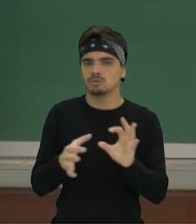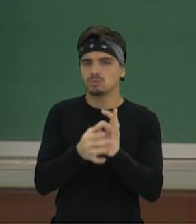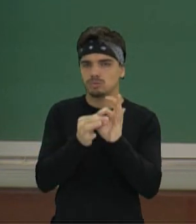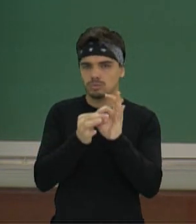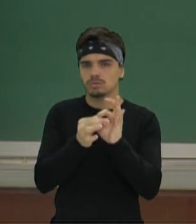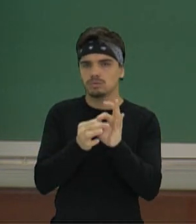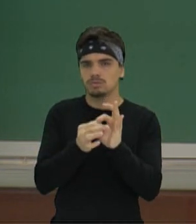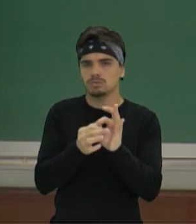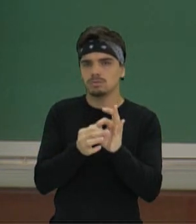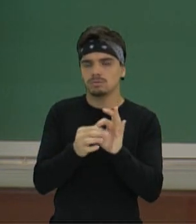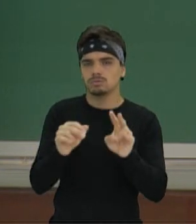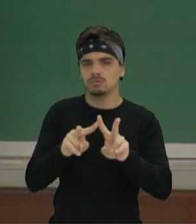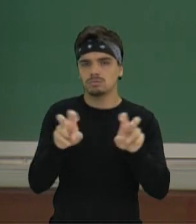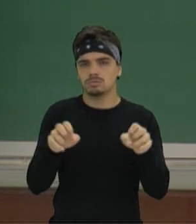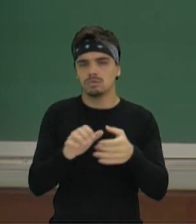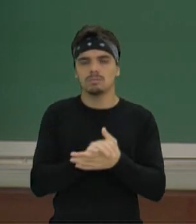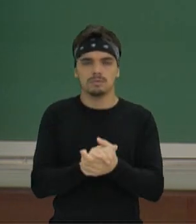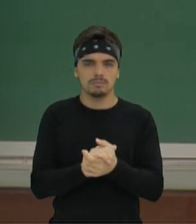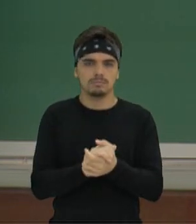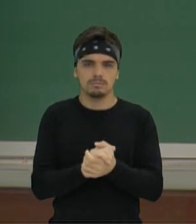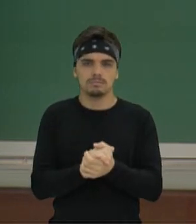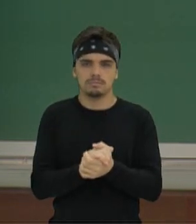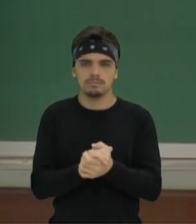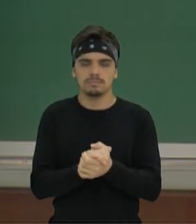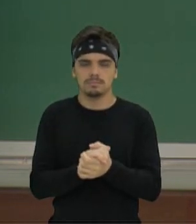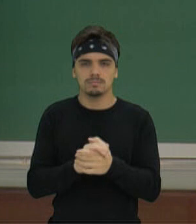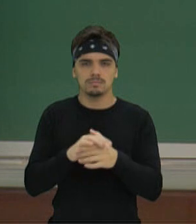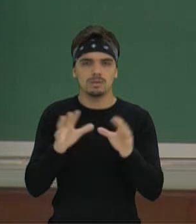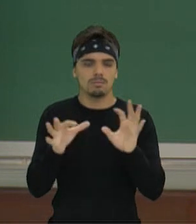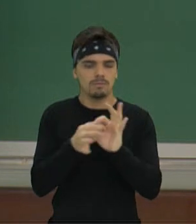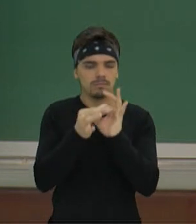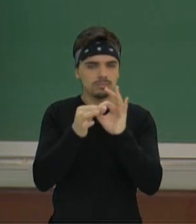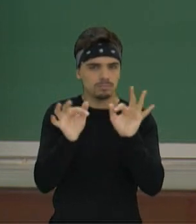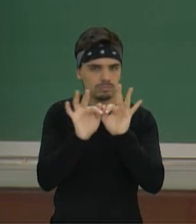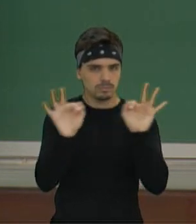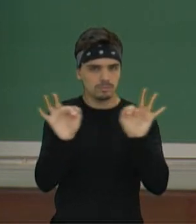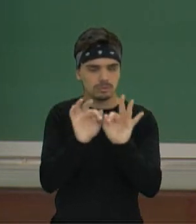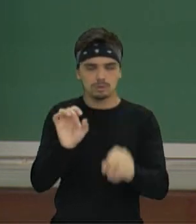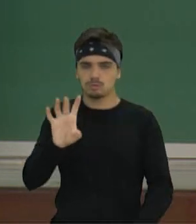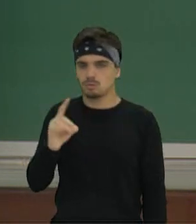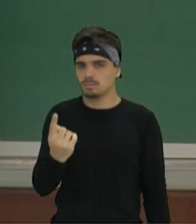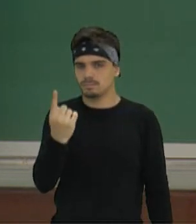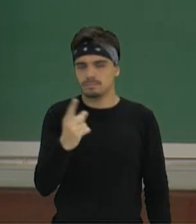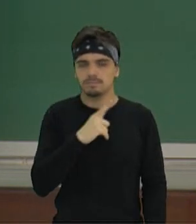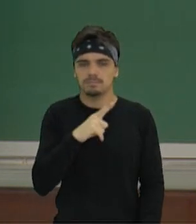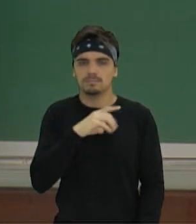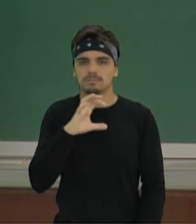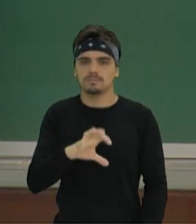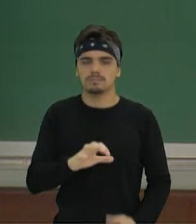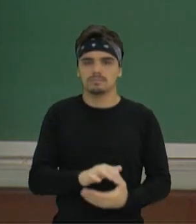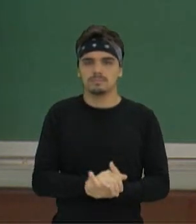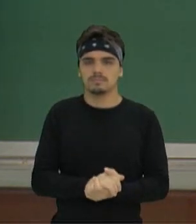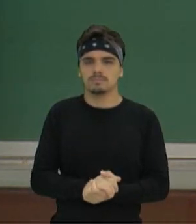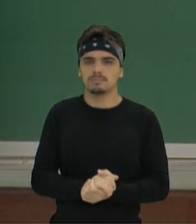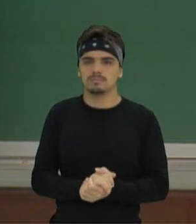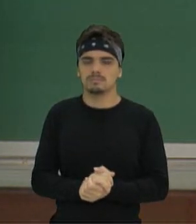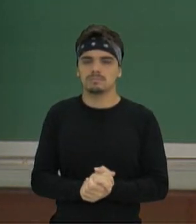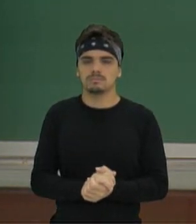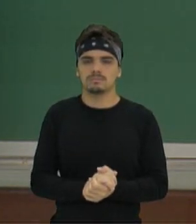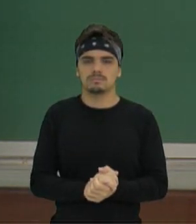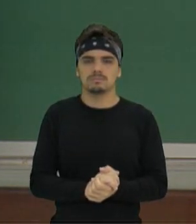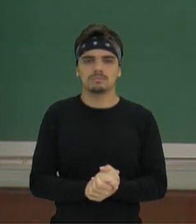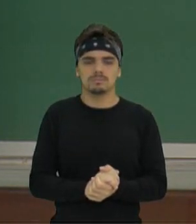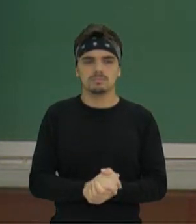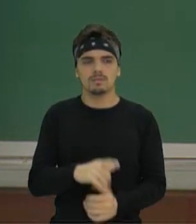uma oração apenas, em uma frase só, em uma frase só, tá? Então, é isso que a gente utiliza o pronome relativo. Tanto que